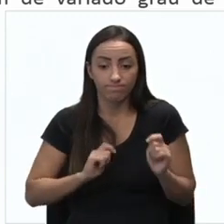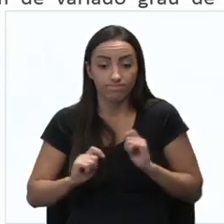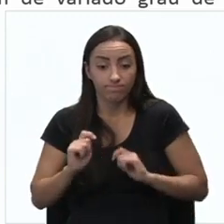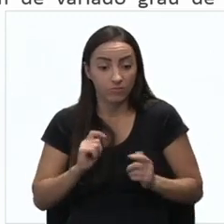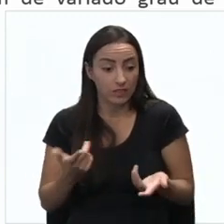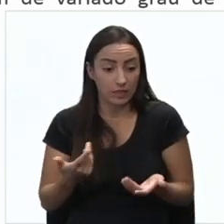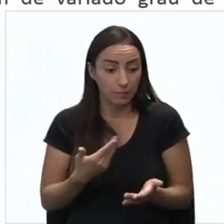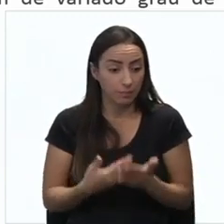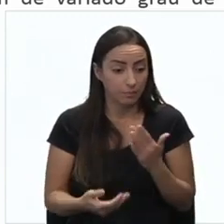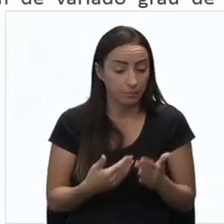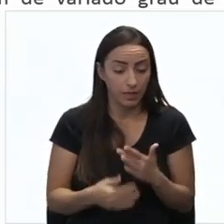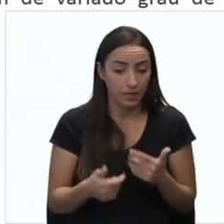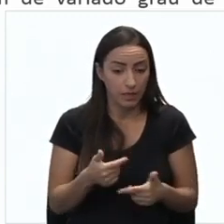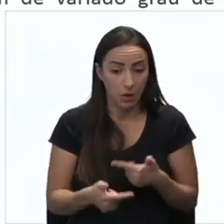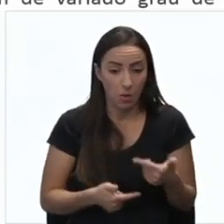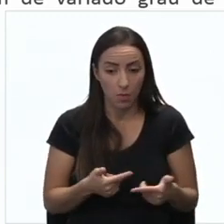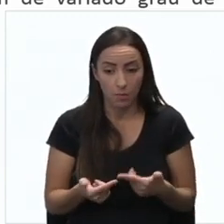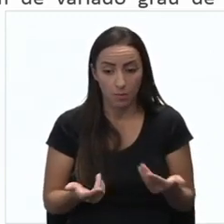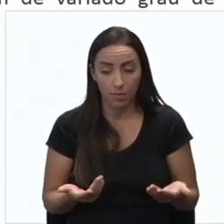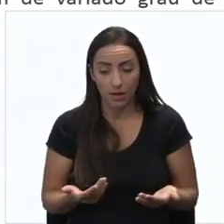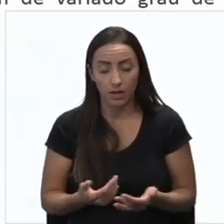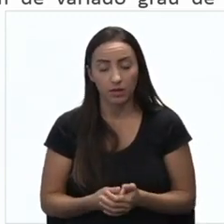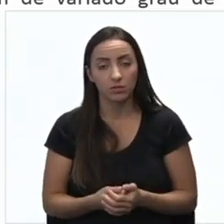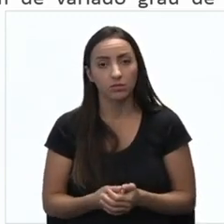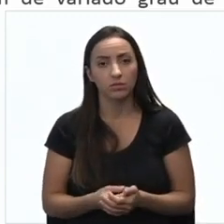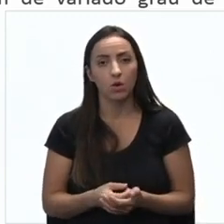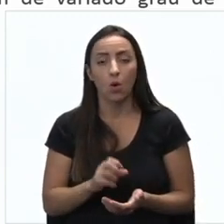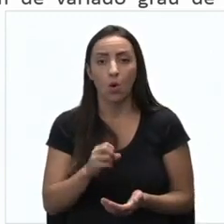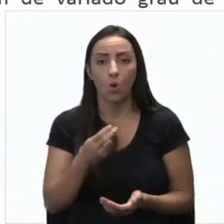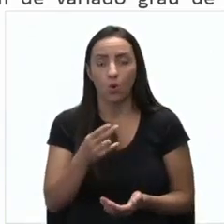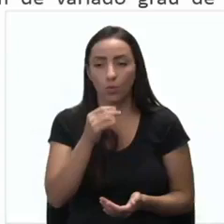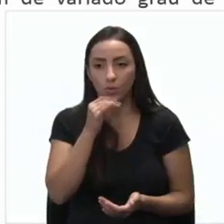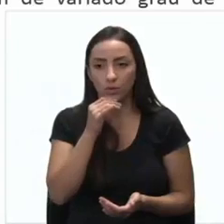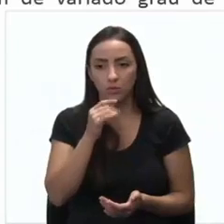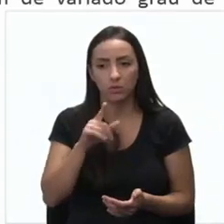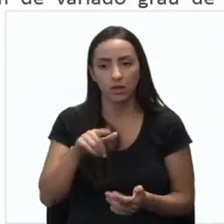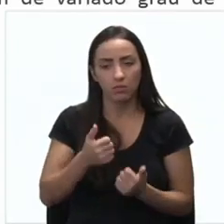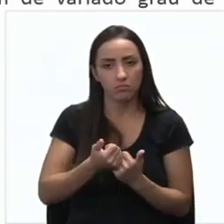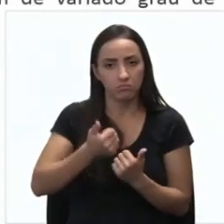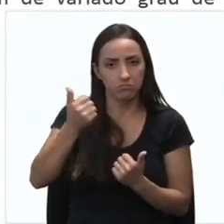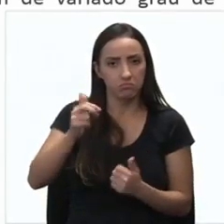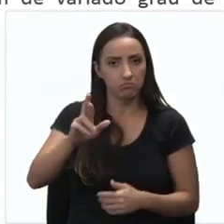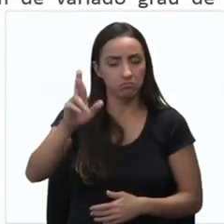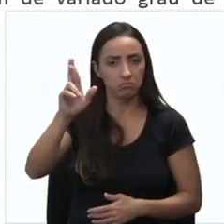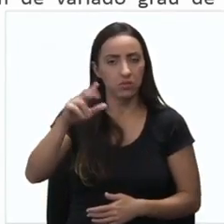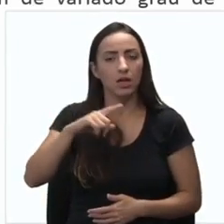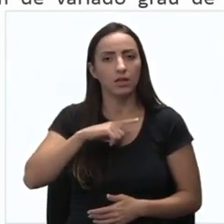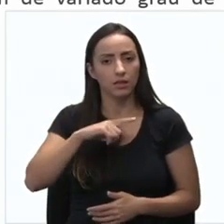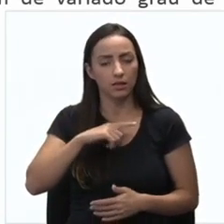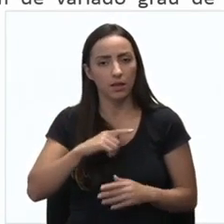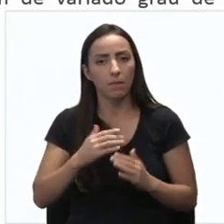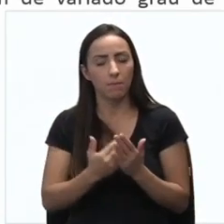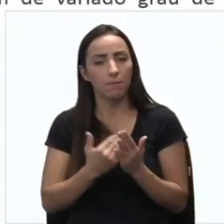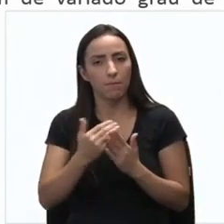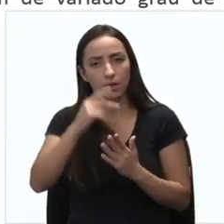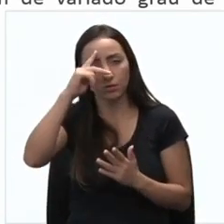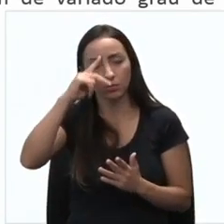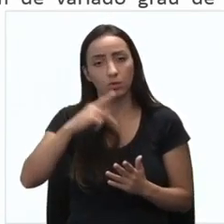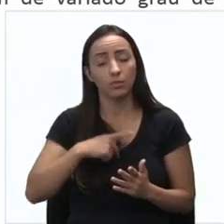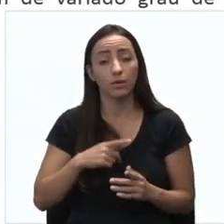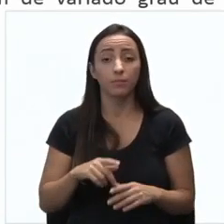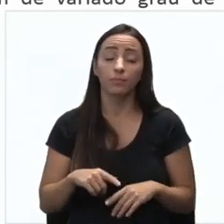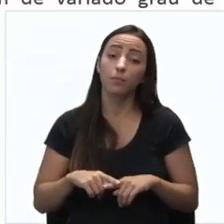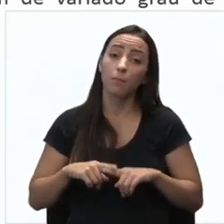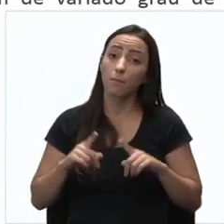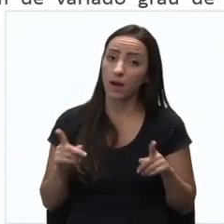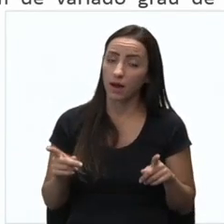perder o emprego. Quem ocupa um cargo mais alto na hierarquia tende a ter mais autonomia. Já,